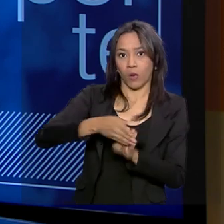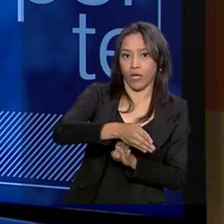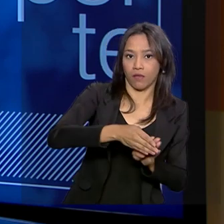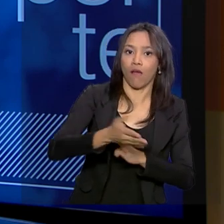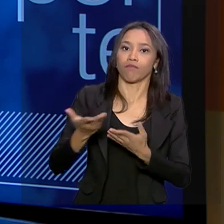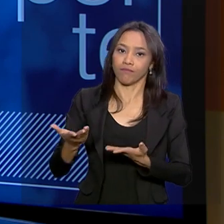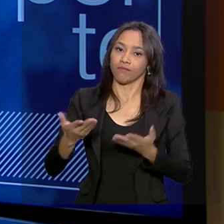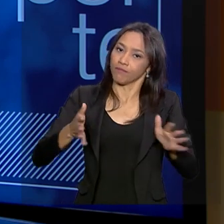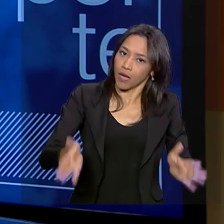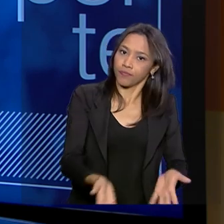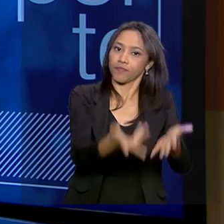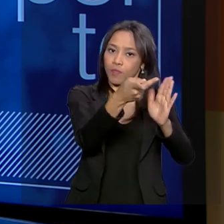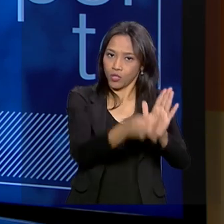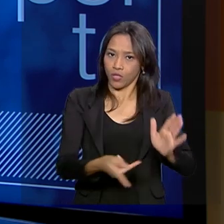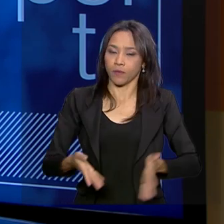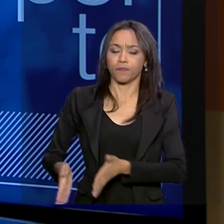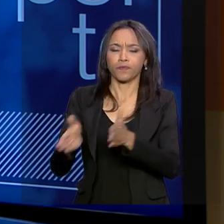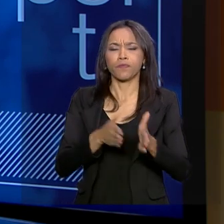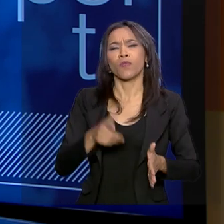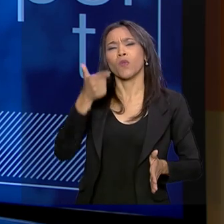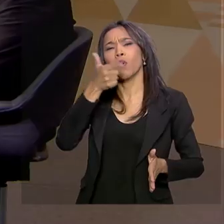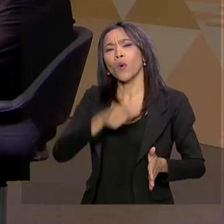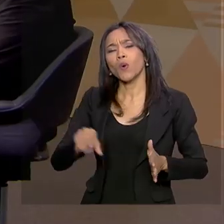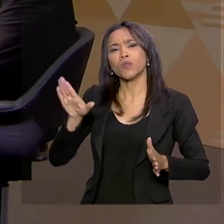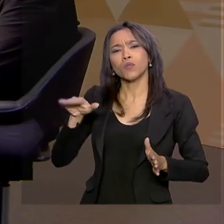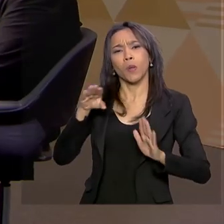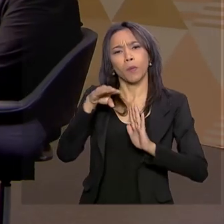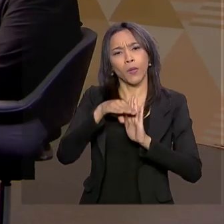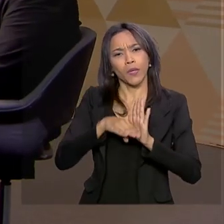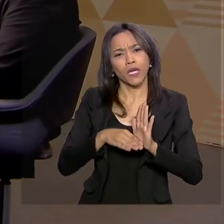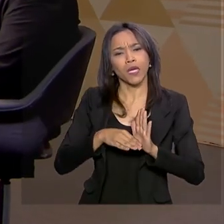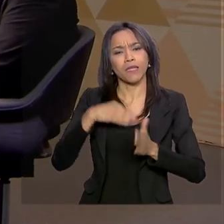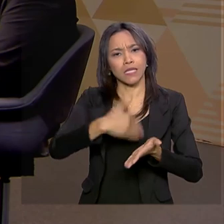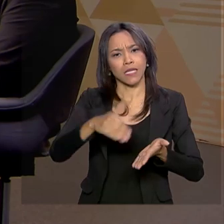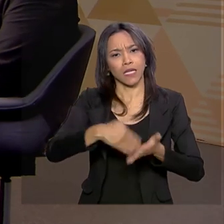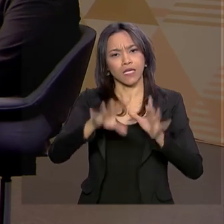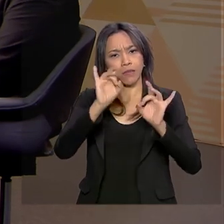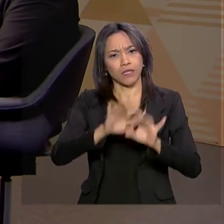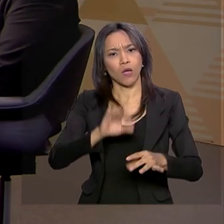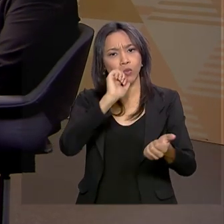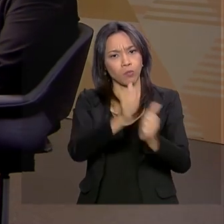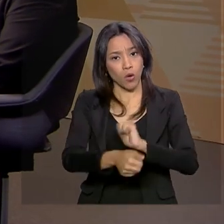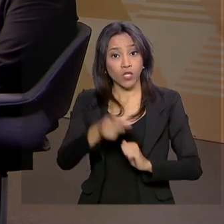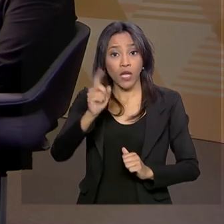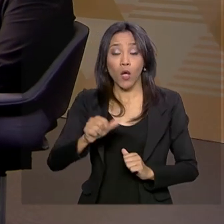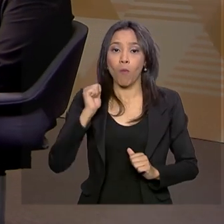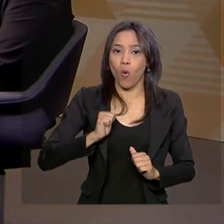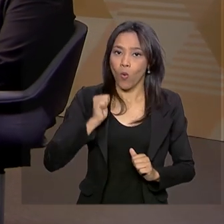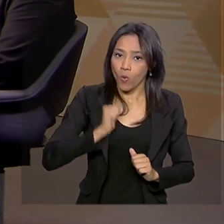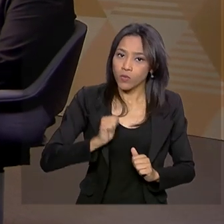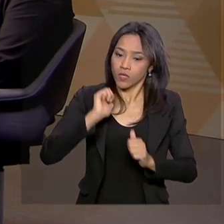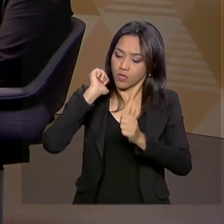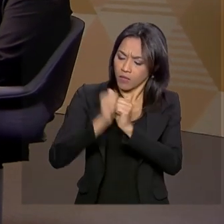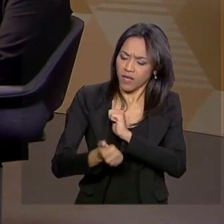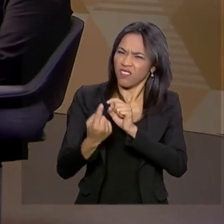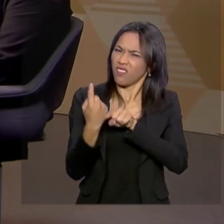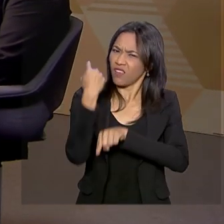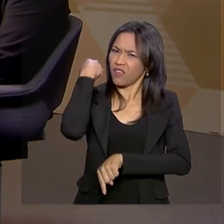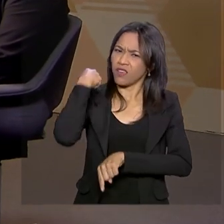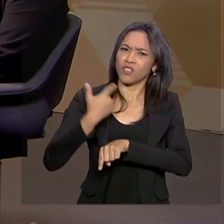Um outro programa muito bem sucedido do Ministério, da Secretaria Especial do Esporte, é o Bolsa Atleta, existe desde